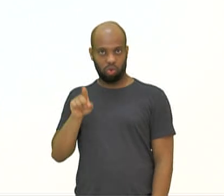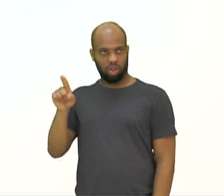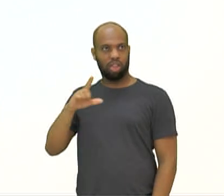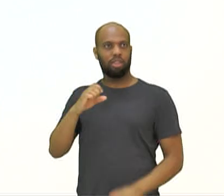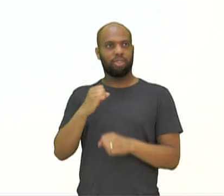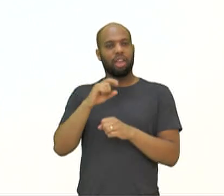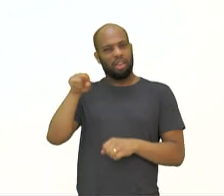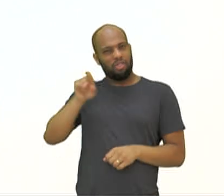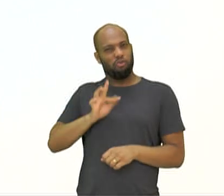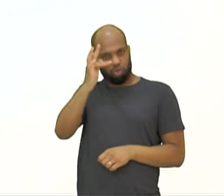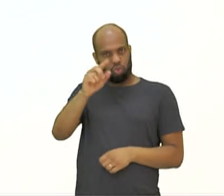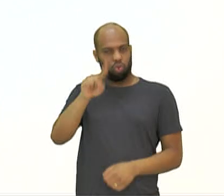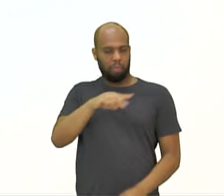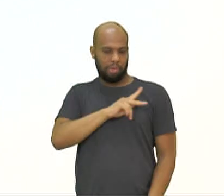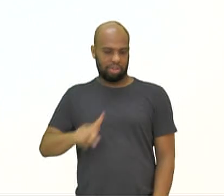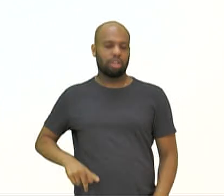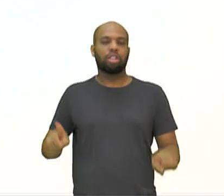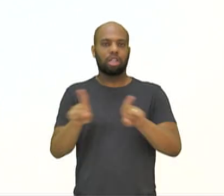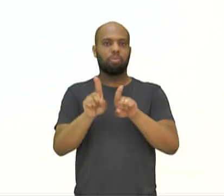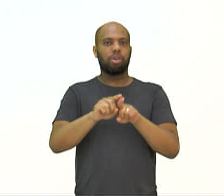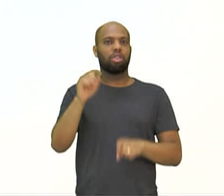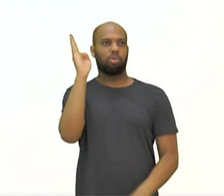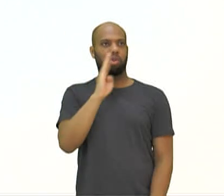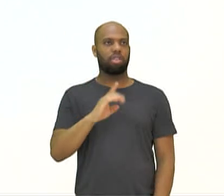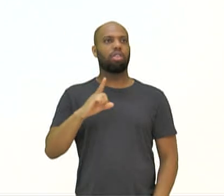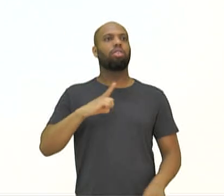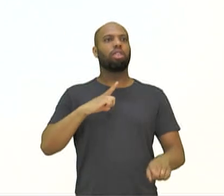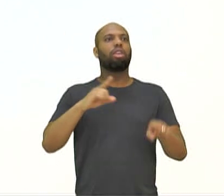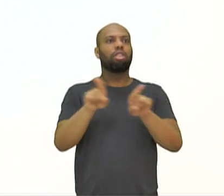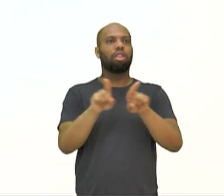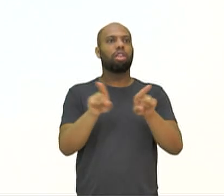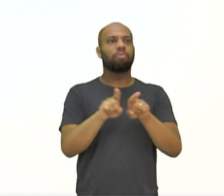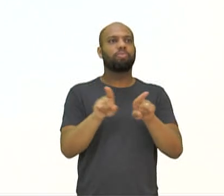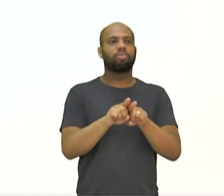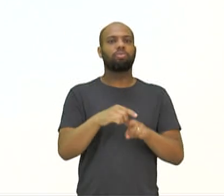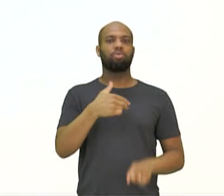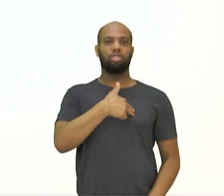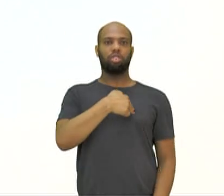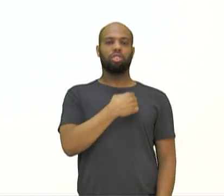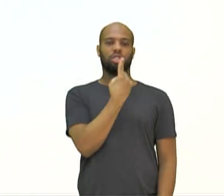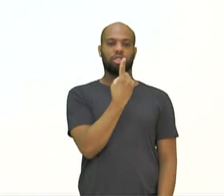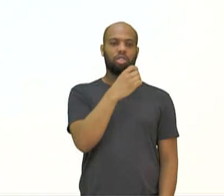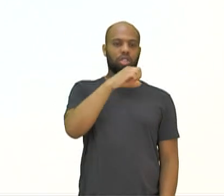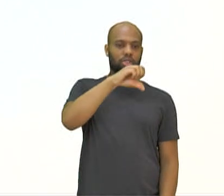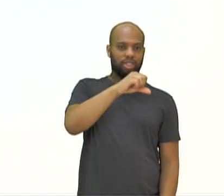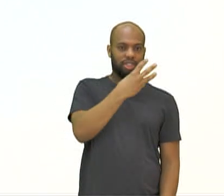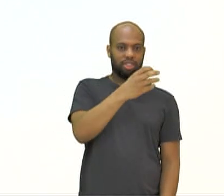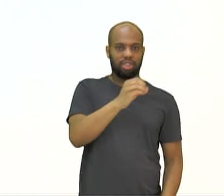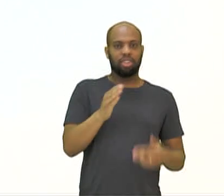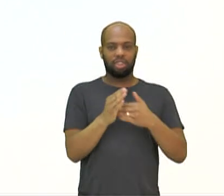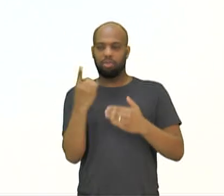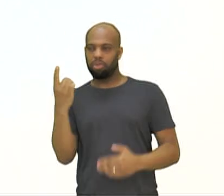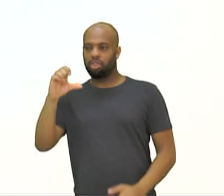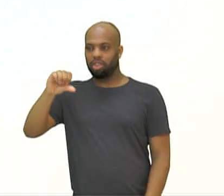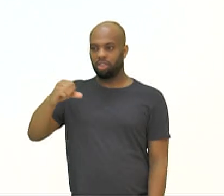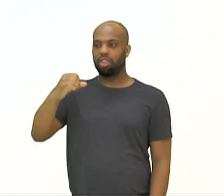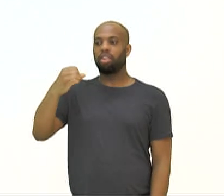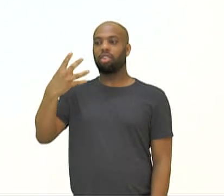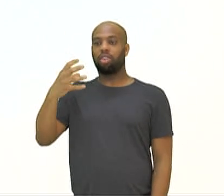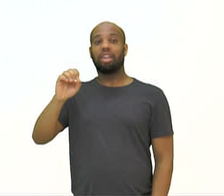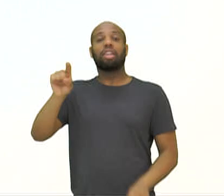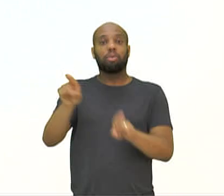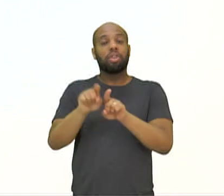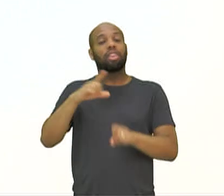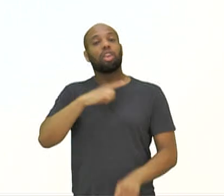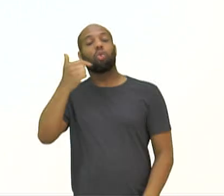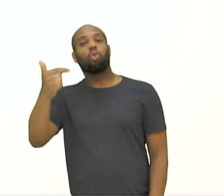a 79, e Getúlio Vargas, de 1930 a 45, e um segundo mandato, de 51 a